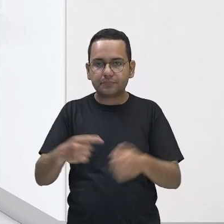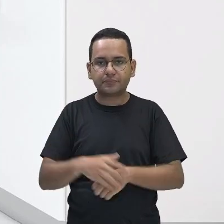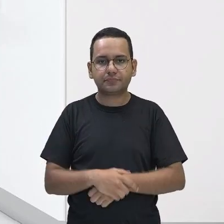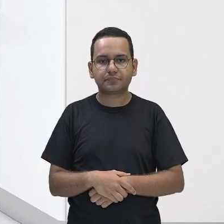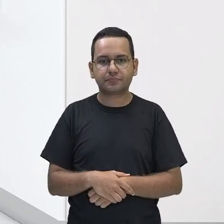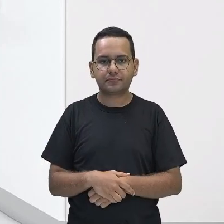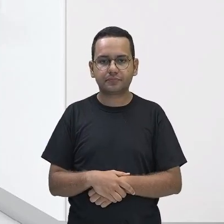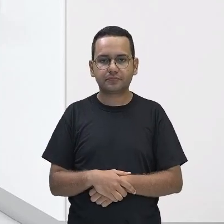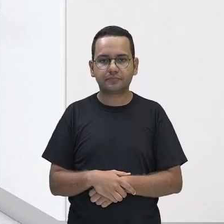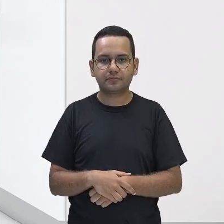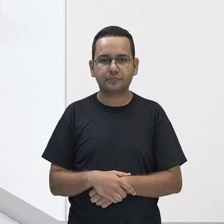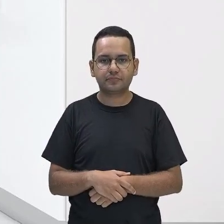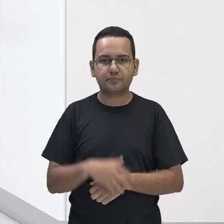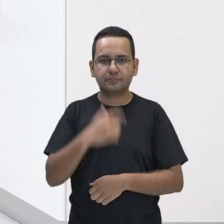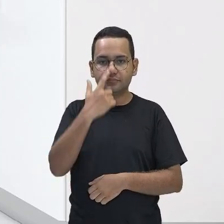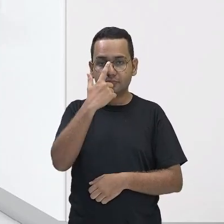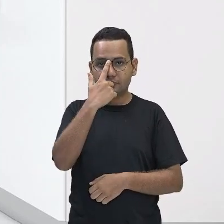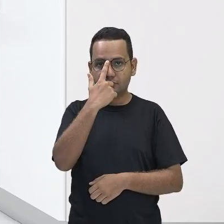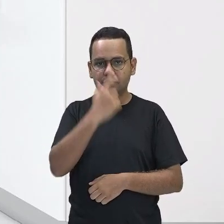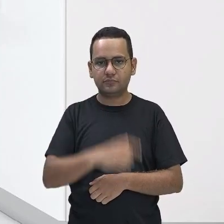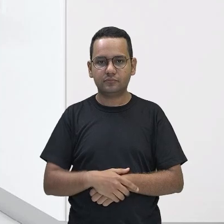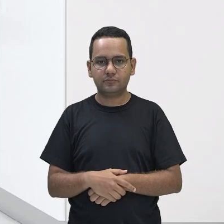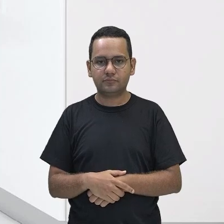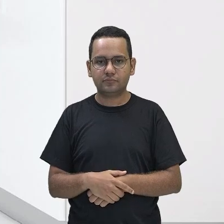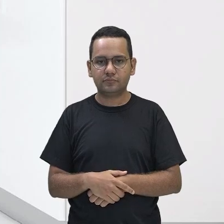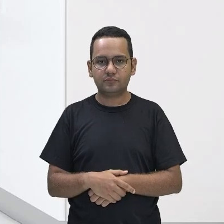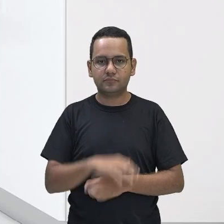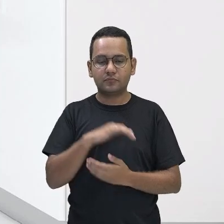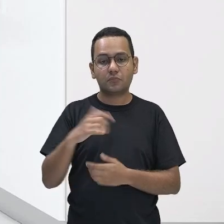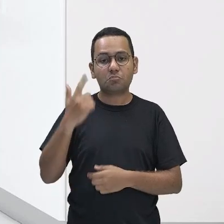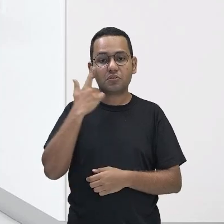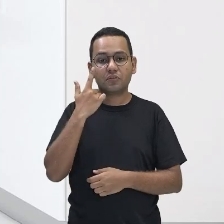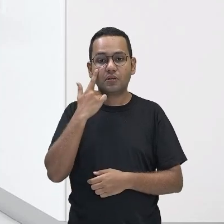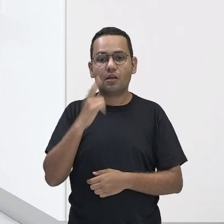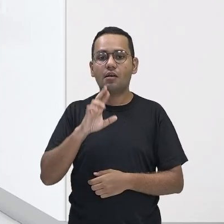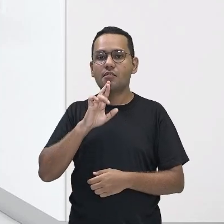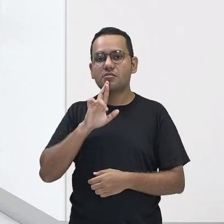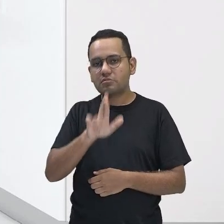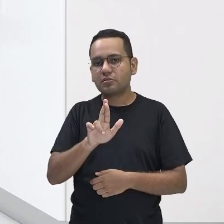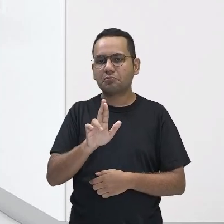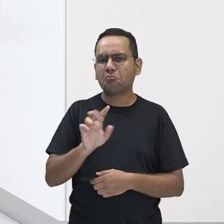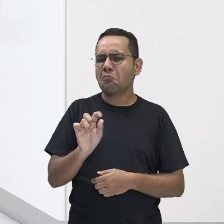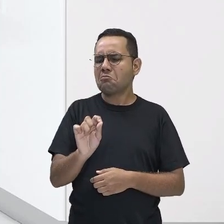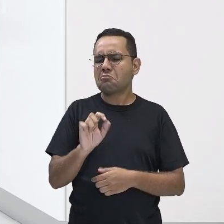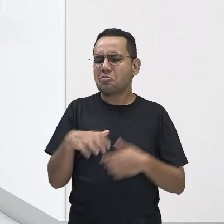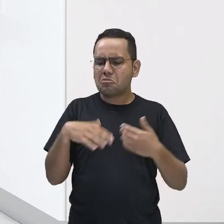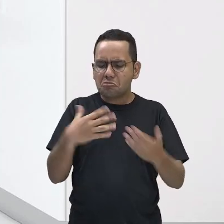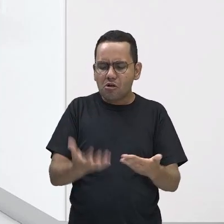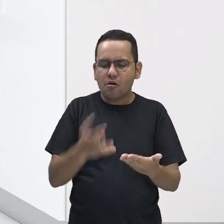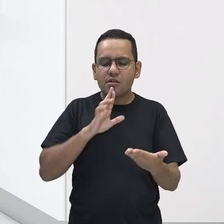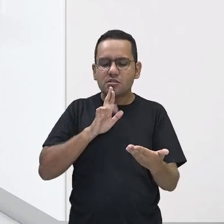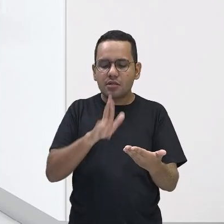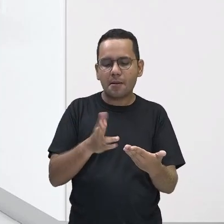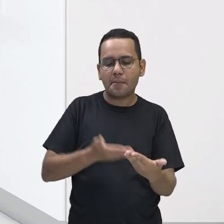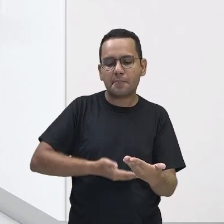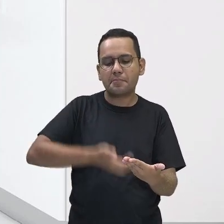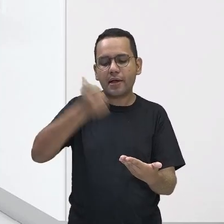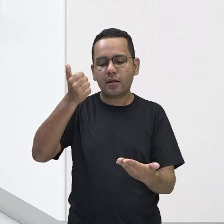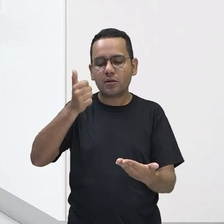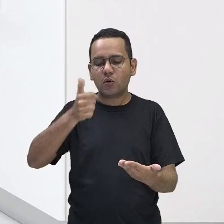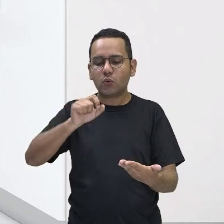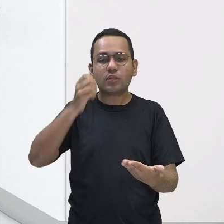tópico, né, que nós estávamos observando naquele diagrama de resultados. Qual foi o resultado melhor a partir